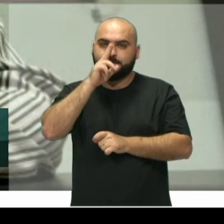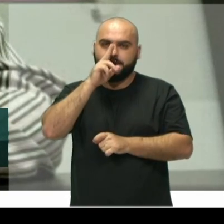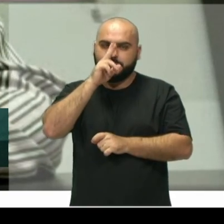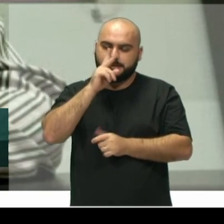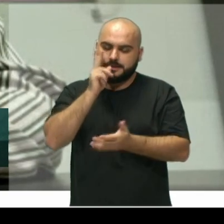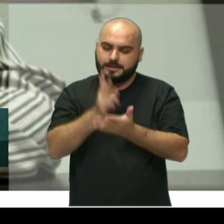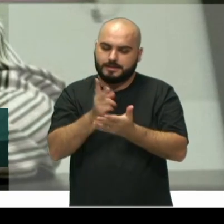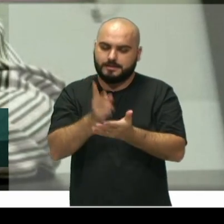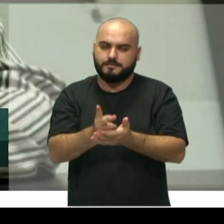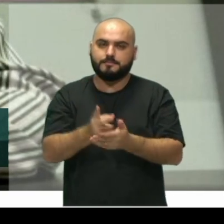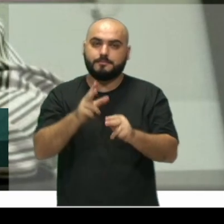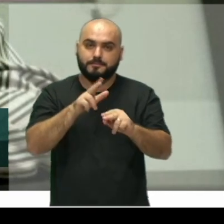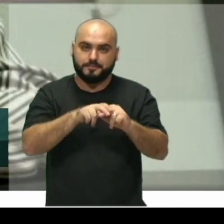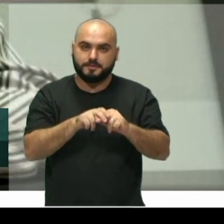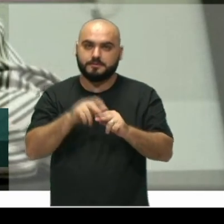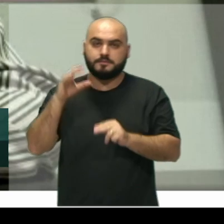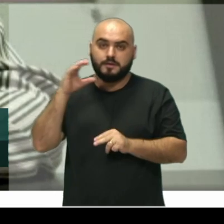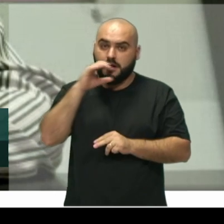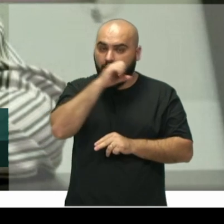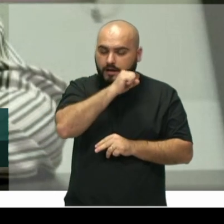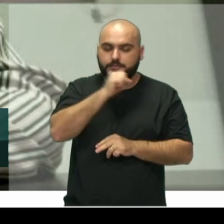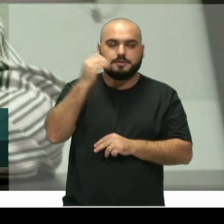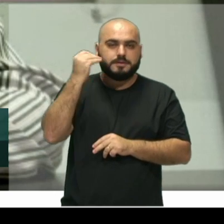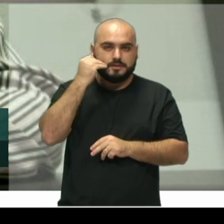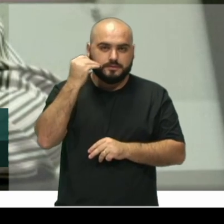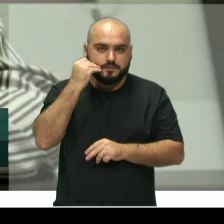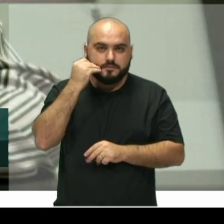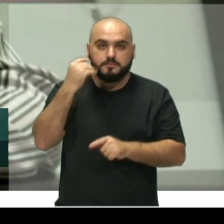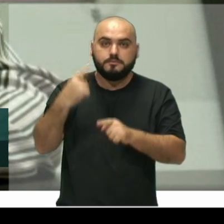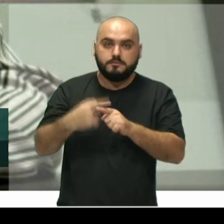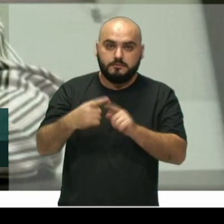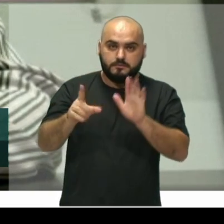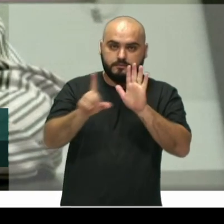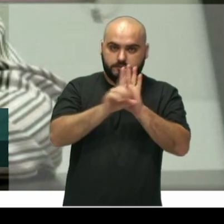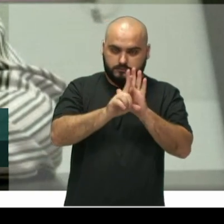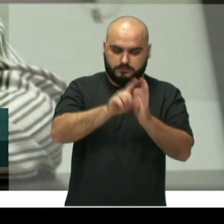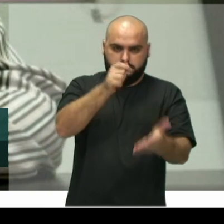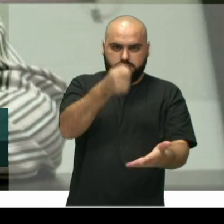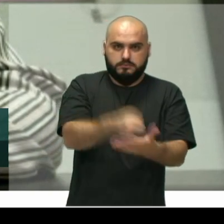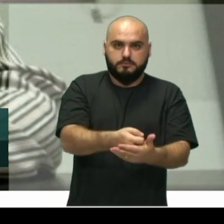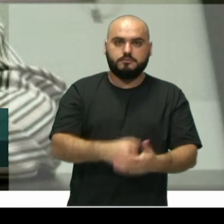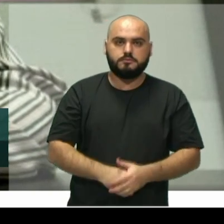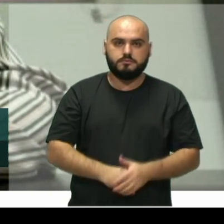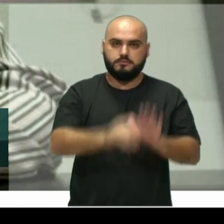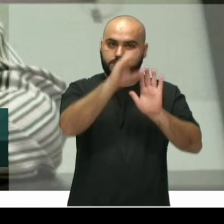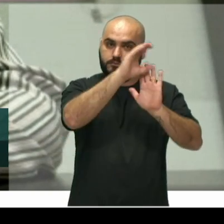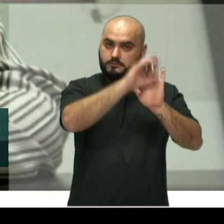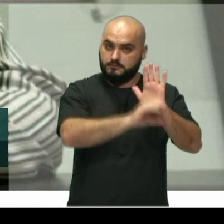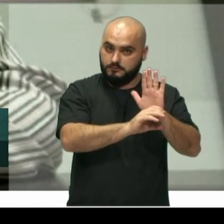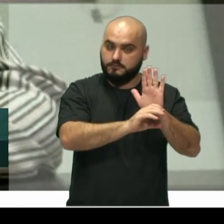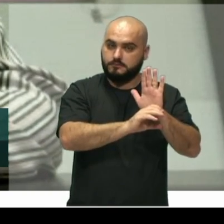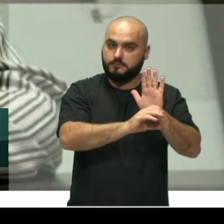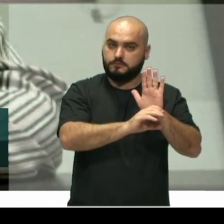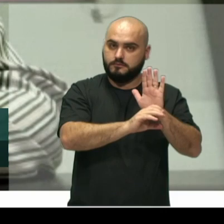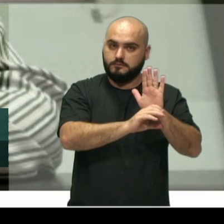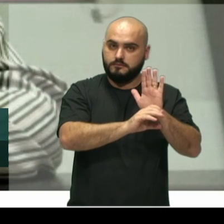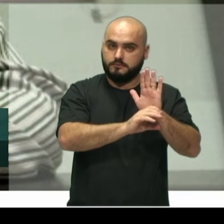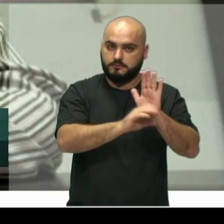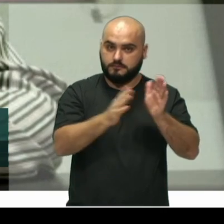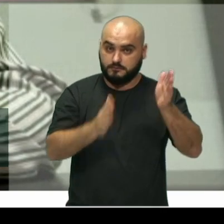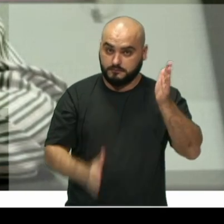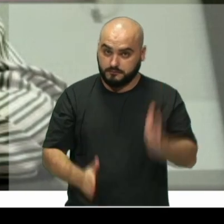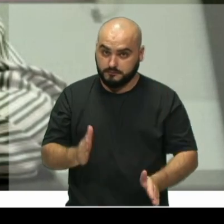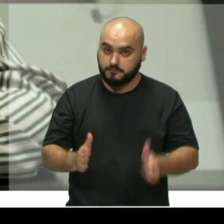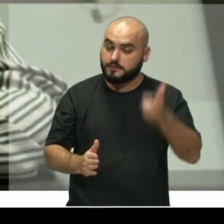celeridade, nós corremos atrás dessa atualização, porque a lei é bem taxativa. Os currículos esportivos dos atletas, para pleitear a